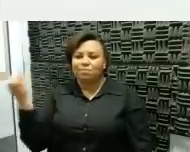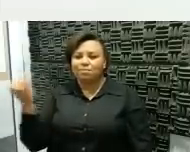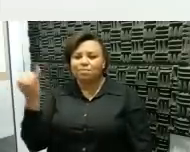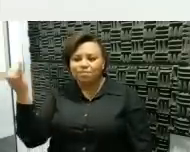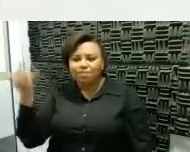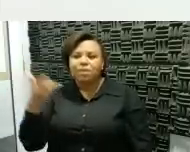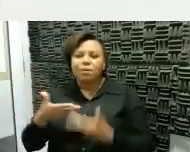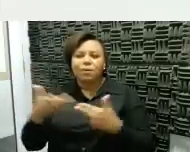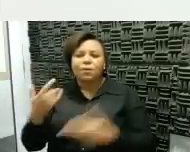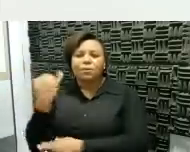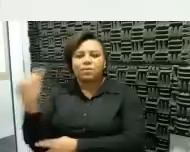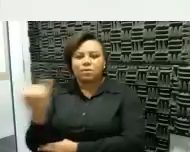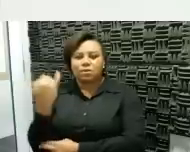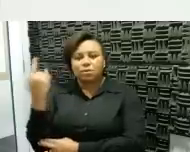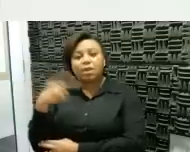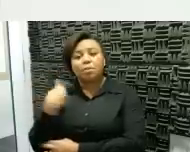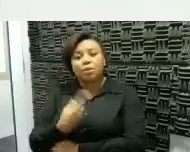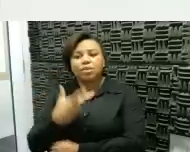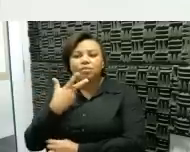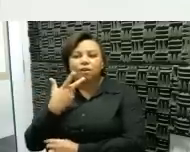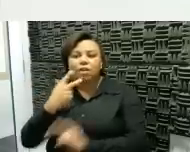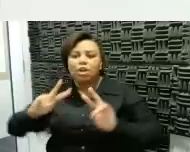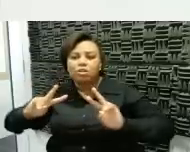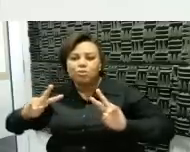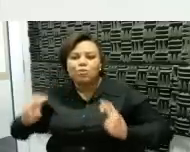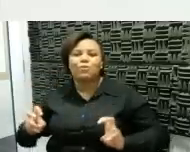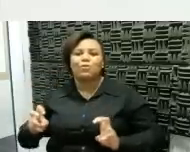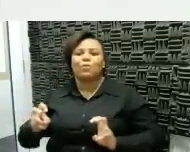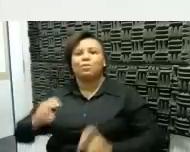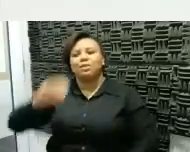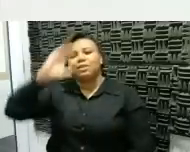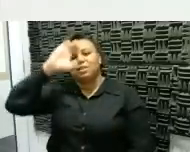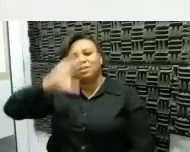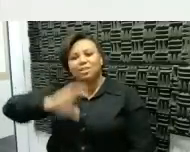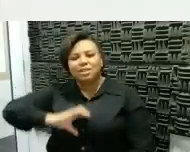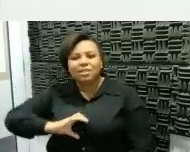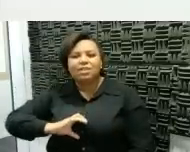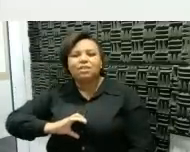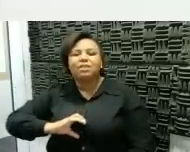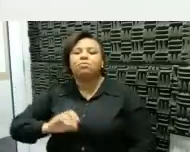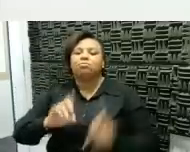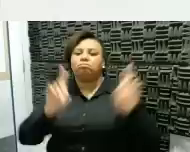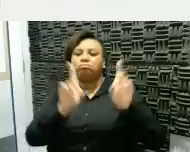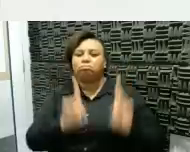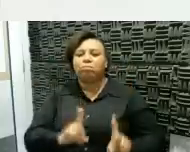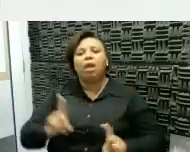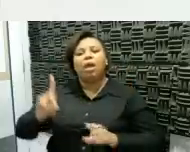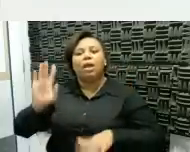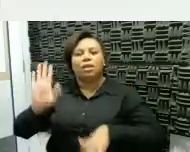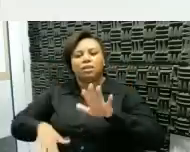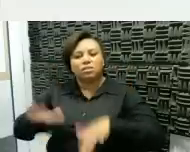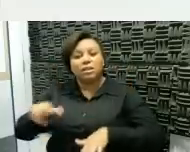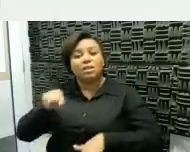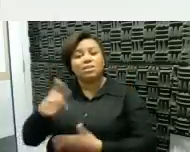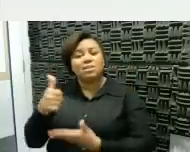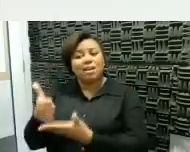falar sobre cidadania das pessoas com deficiência é que muitas vezes esse apoio é necessário para